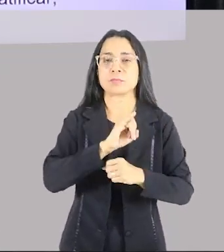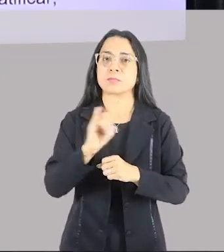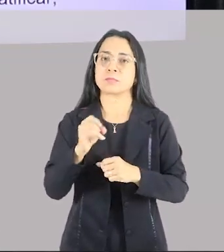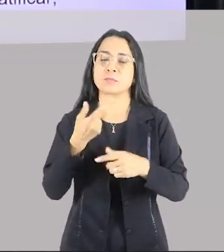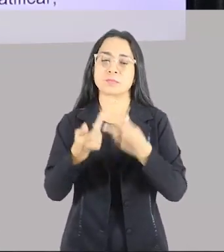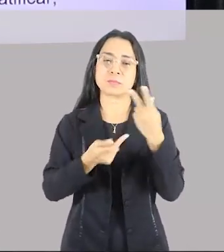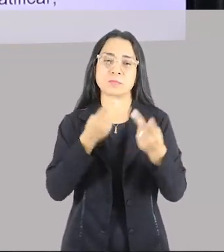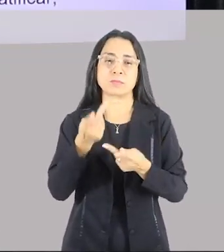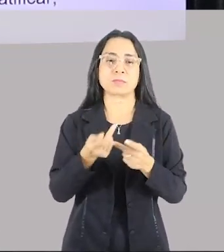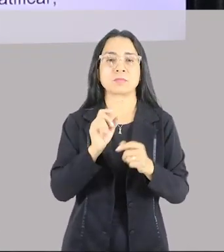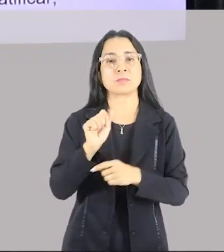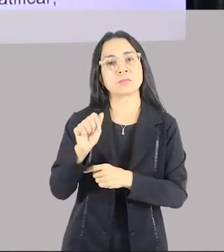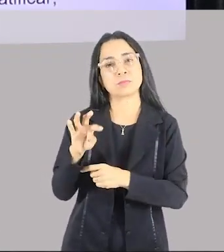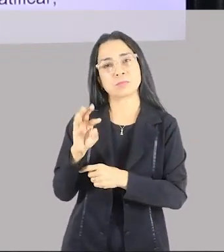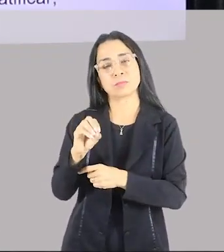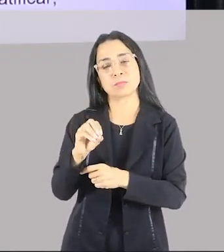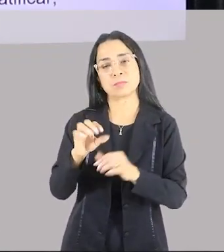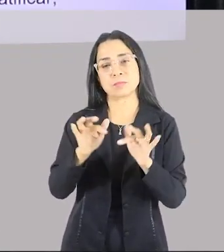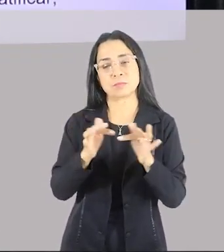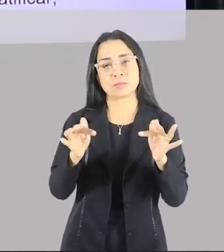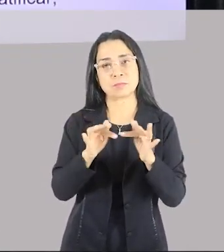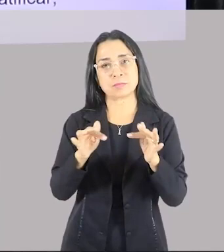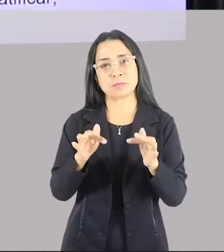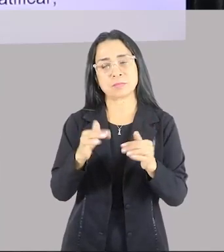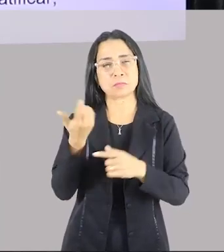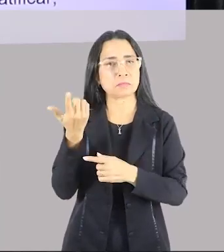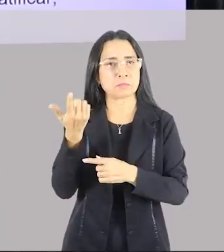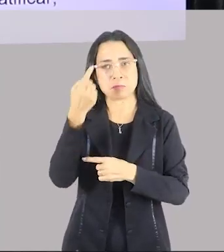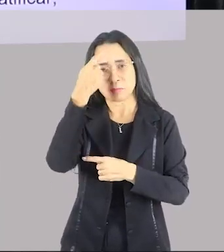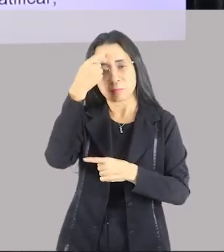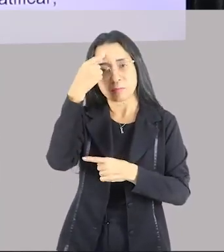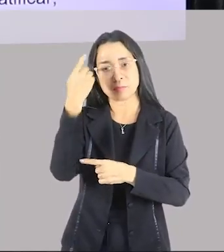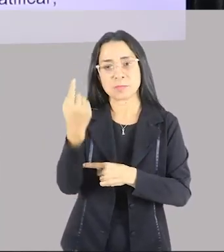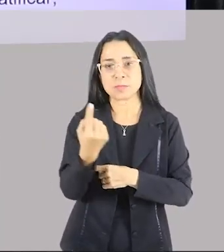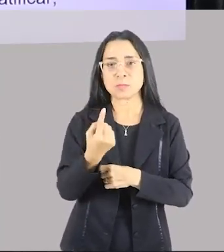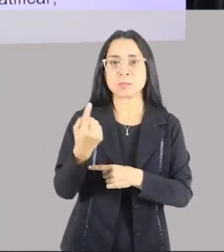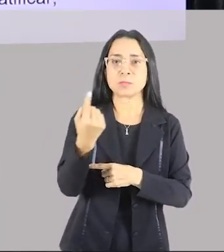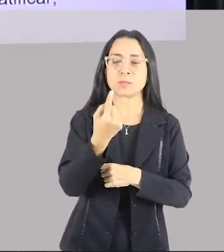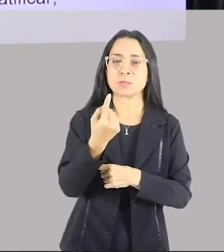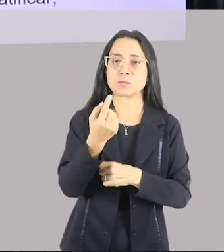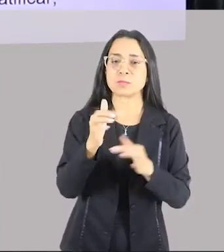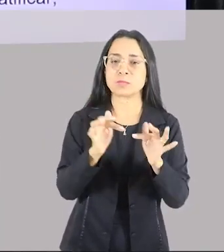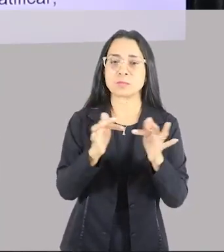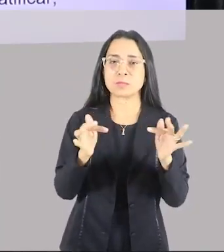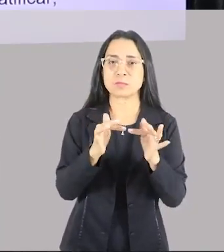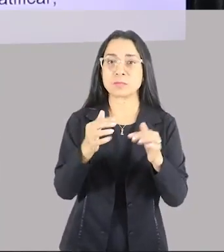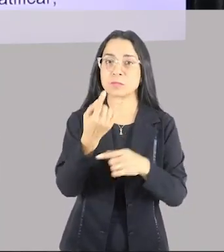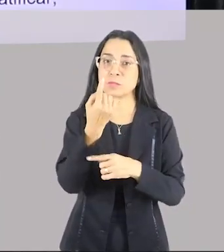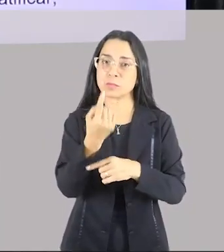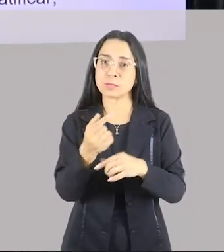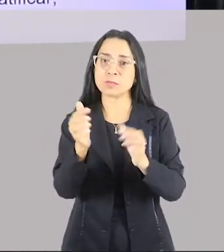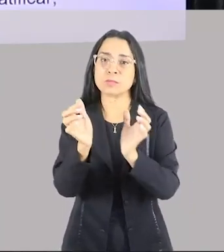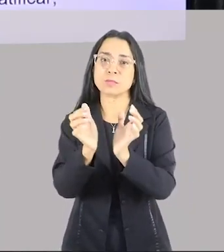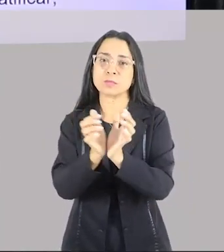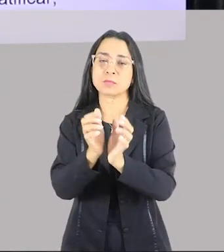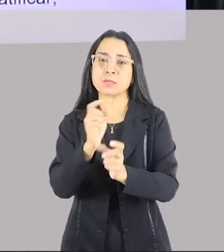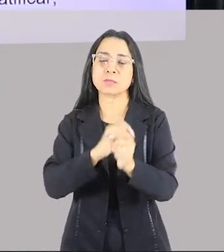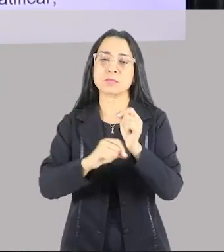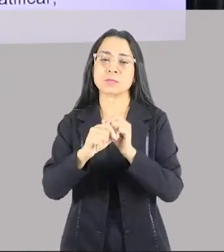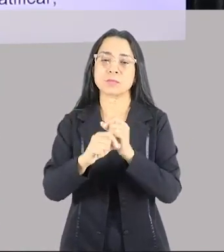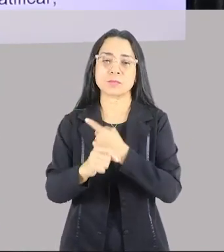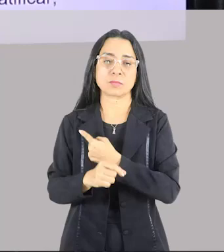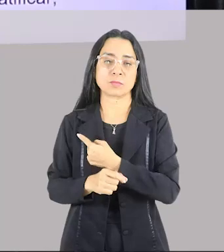simples, novamente eu penso num único. Simples, é simplificado. Um único órgão, um único agente público vai